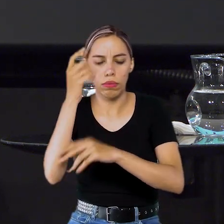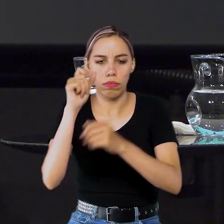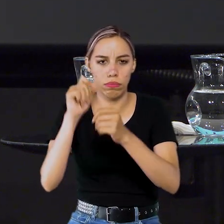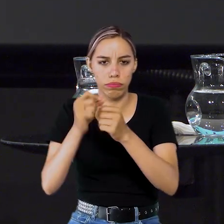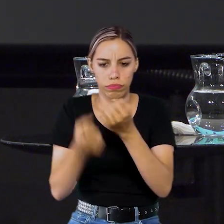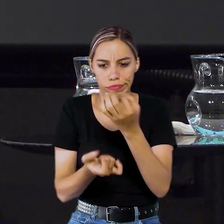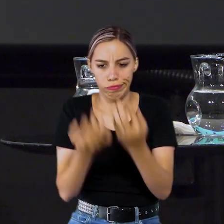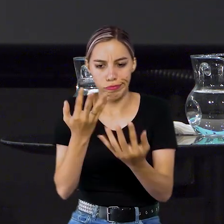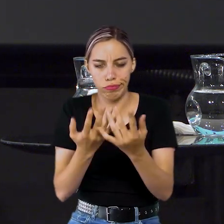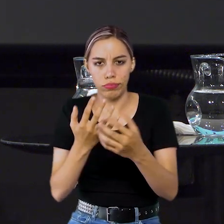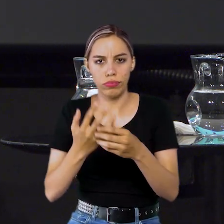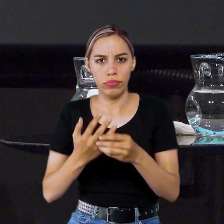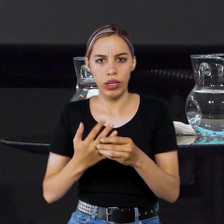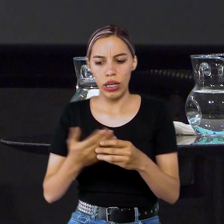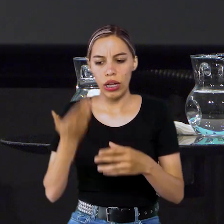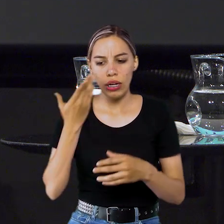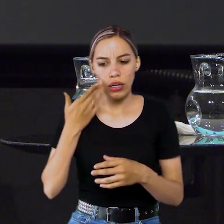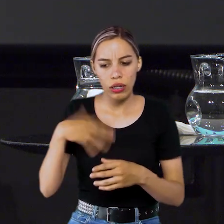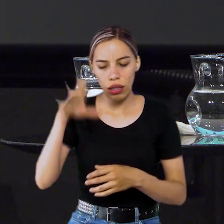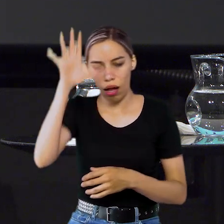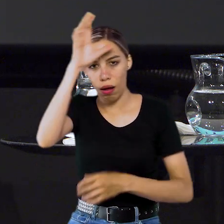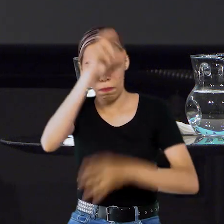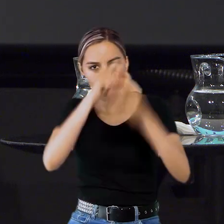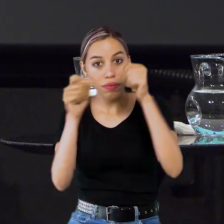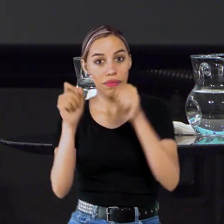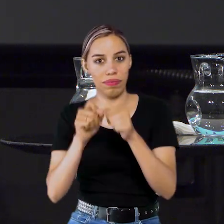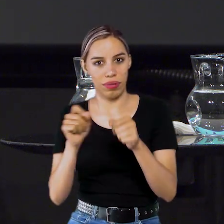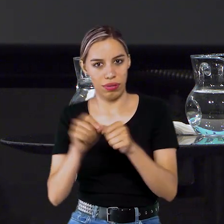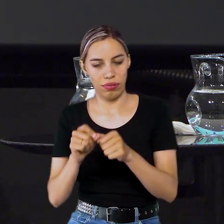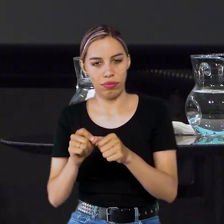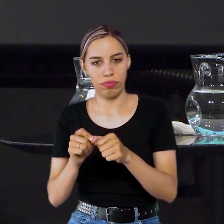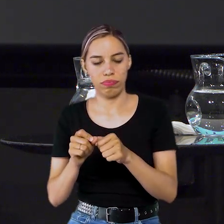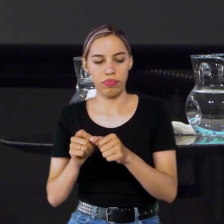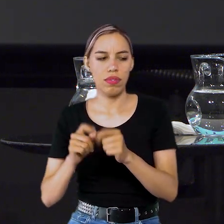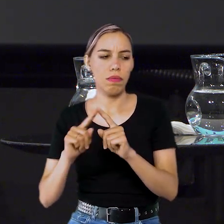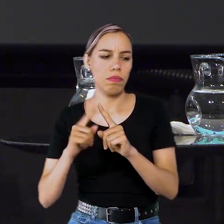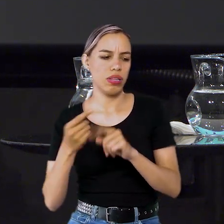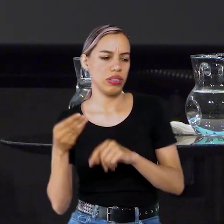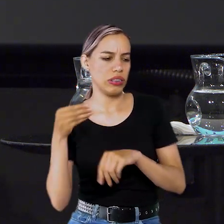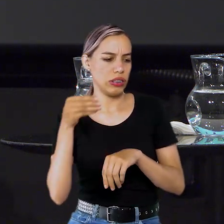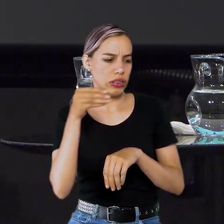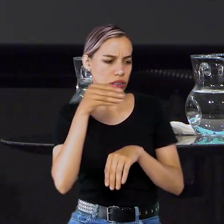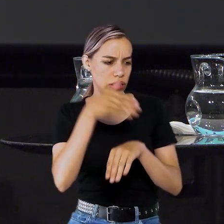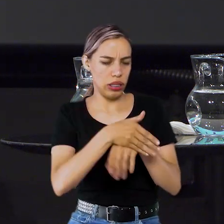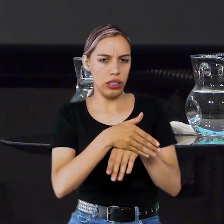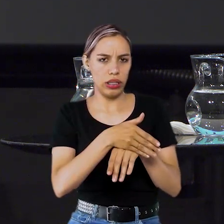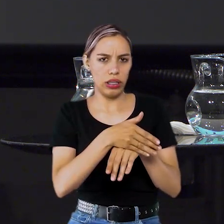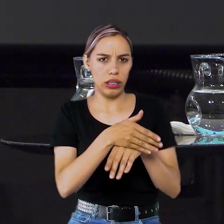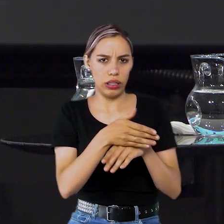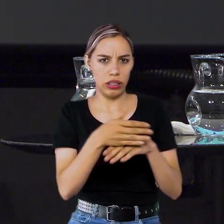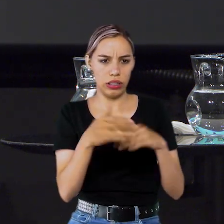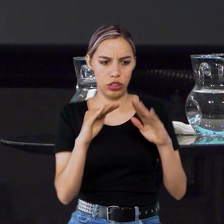dia, aprendendo na prática. Porque muitas vezes a gente entra na escola, você aprende na teoria.